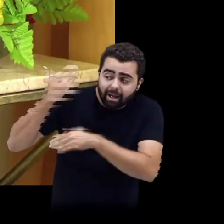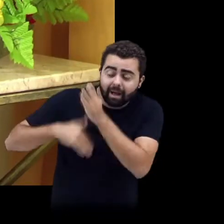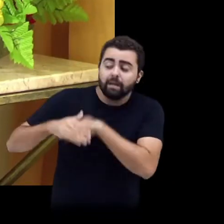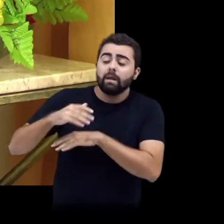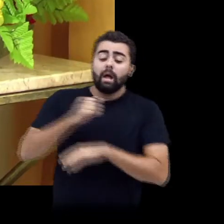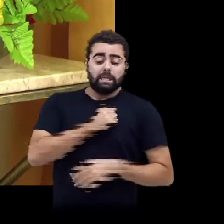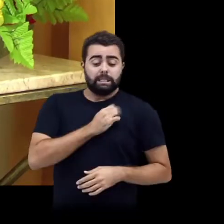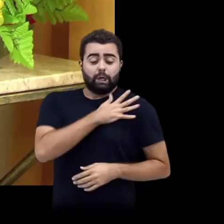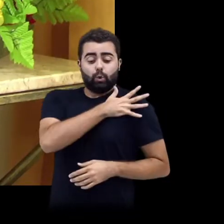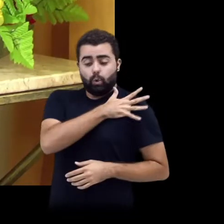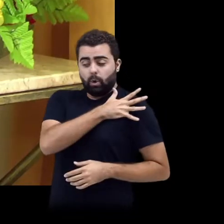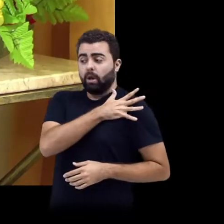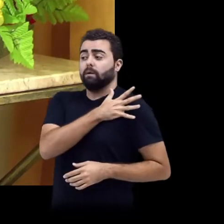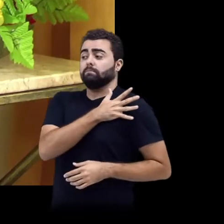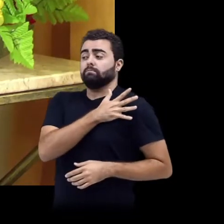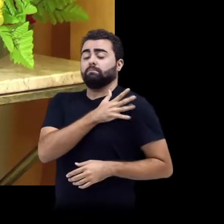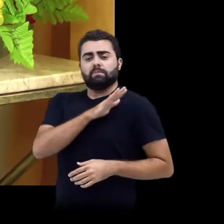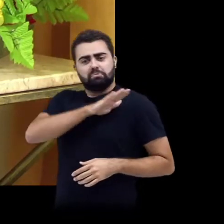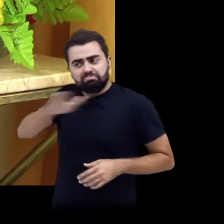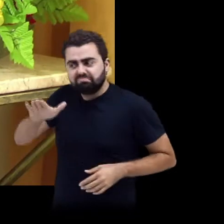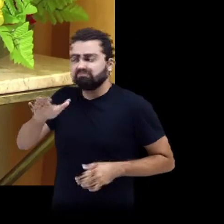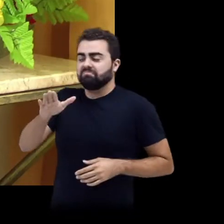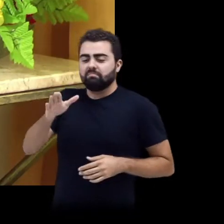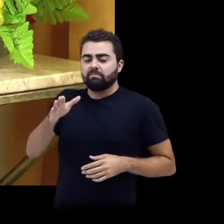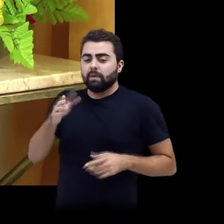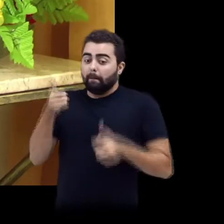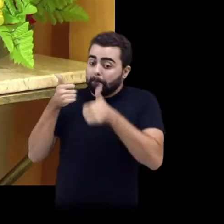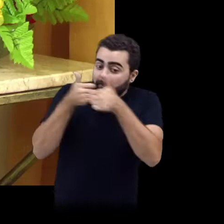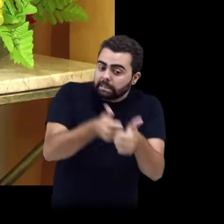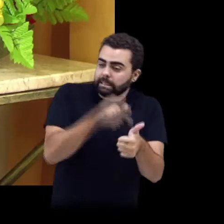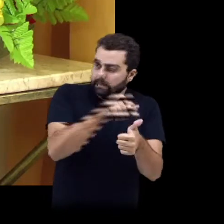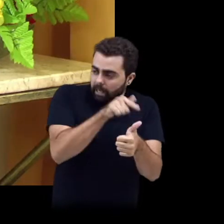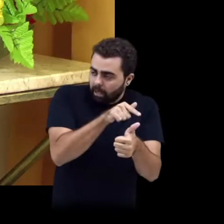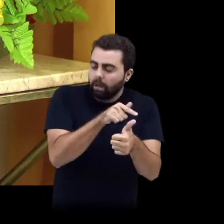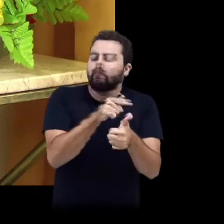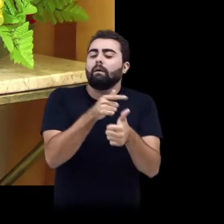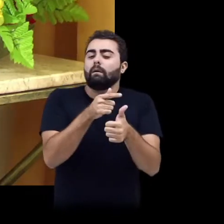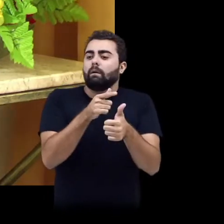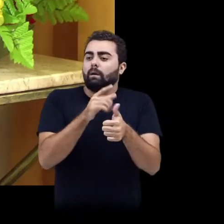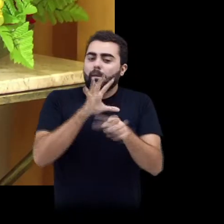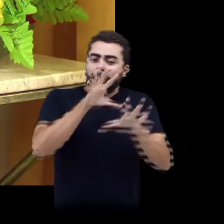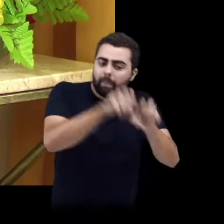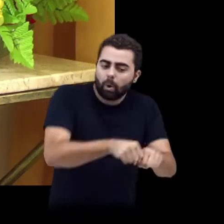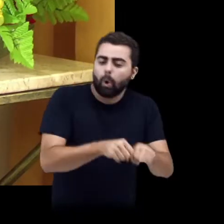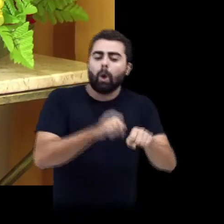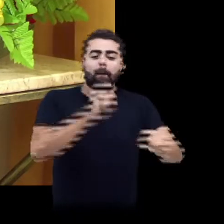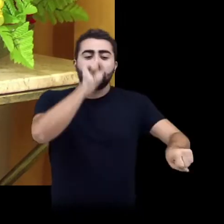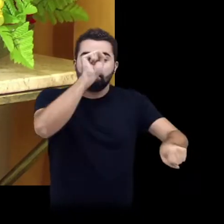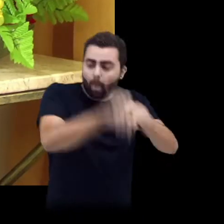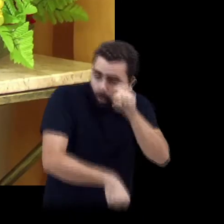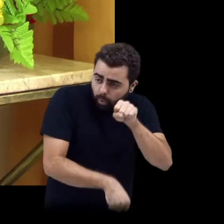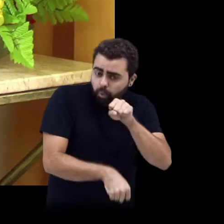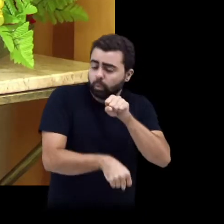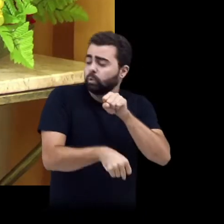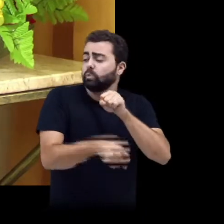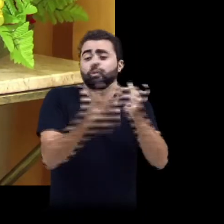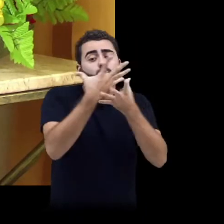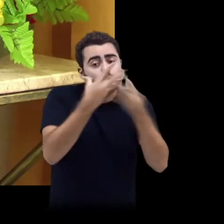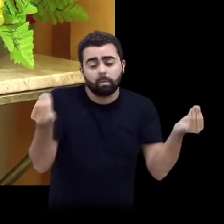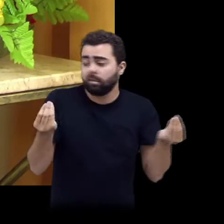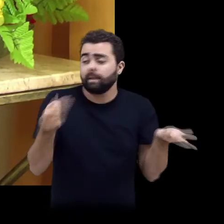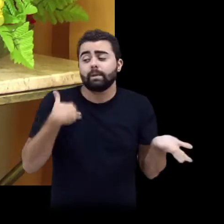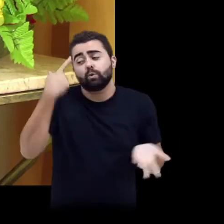pela ditadura militar, morto, e até hoje ninguém sabe onde o corpo dele foi colocado. Então,